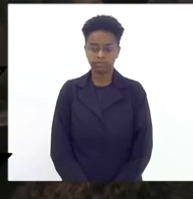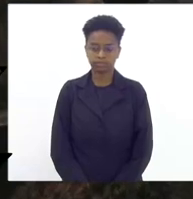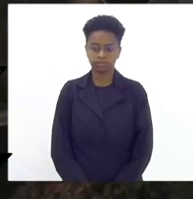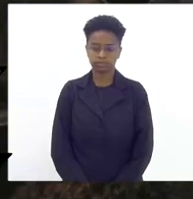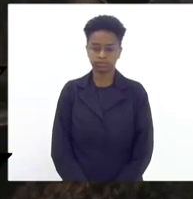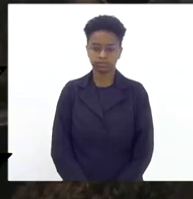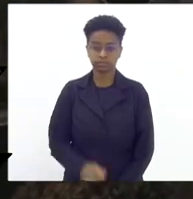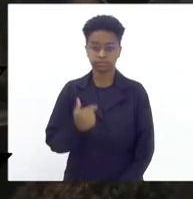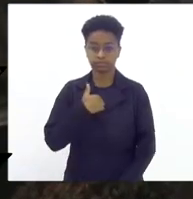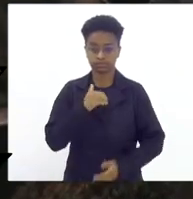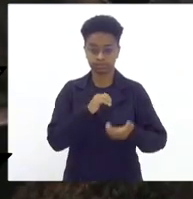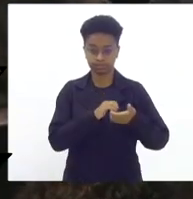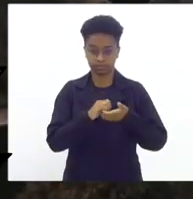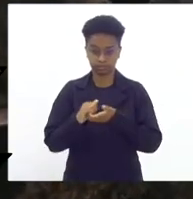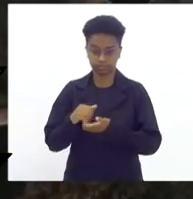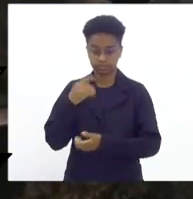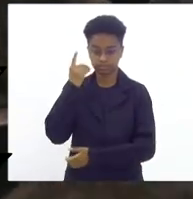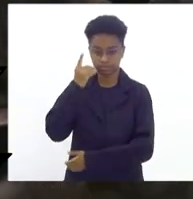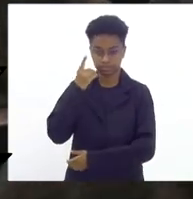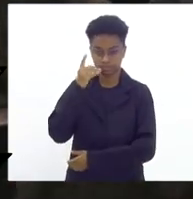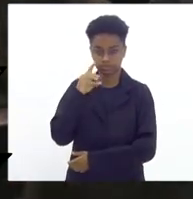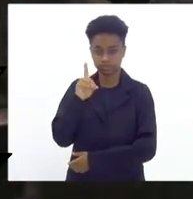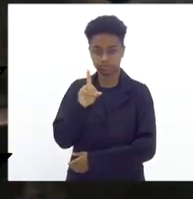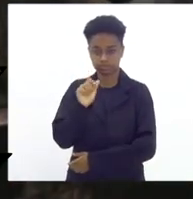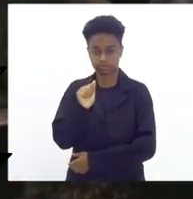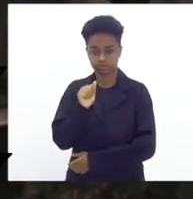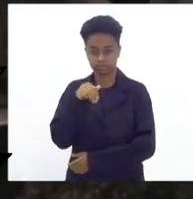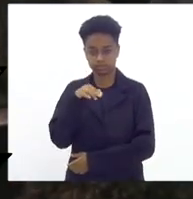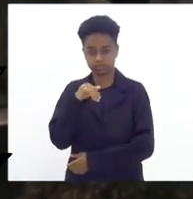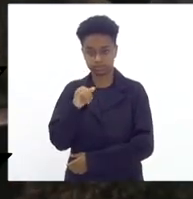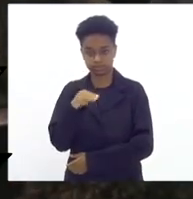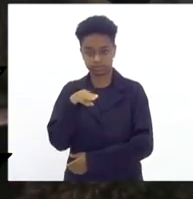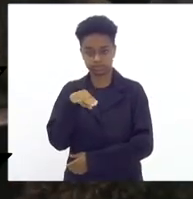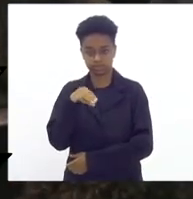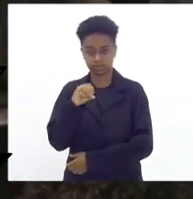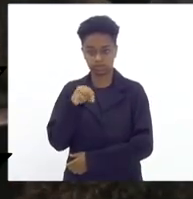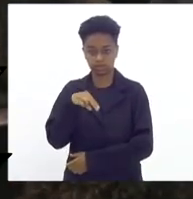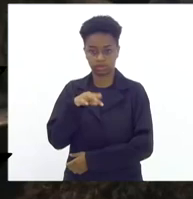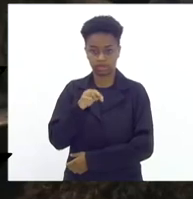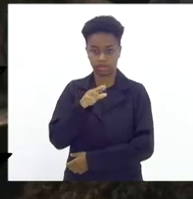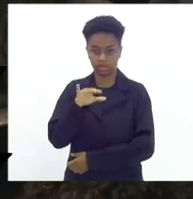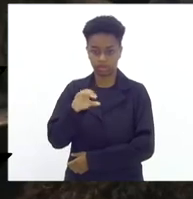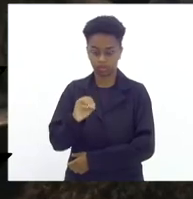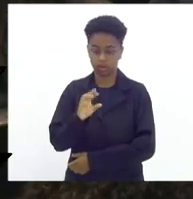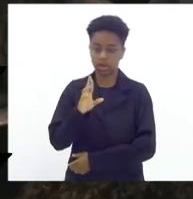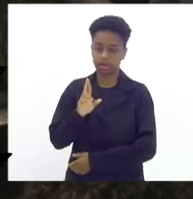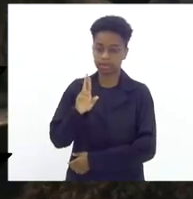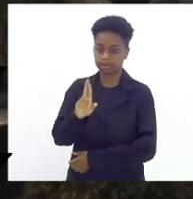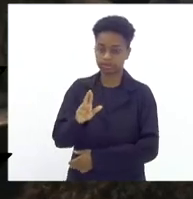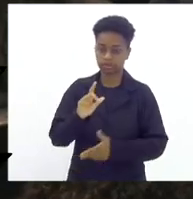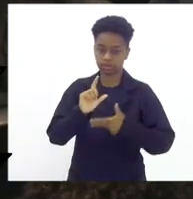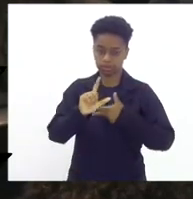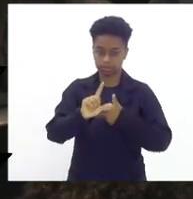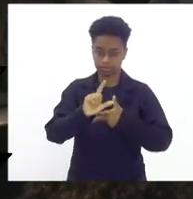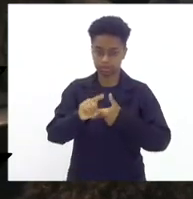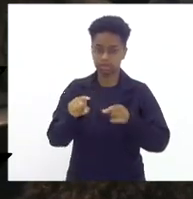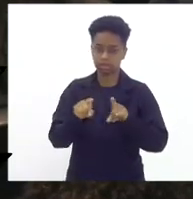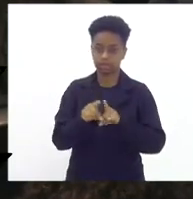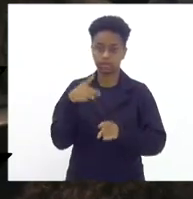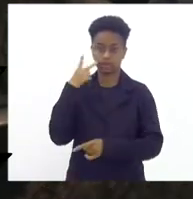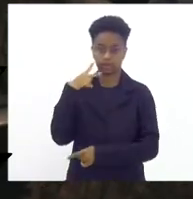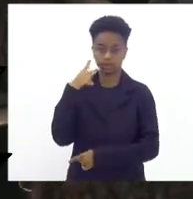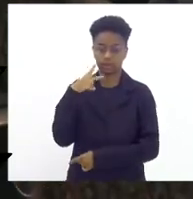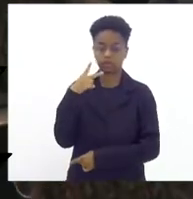cumprimenta a nobre deputada Dani Monteiro representando Poder Legislativo estadual e também a vereadora Mônica